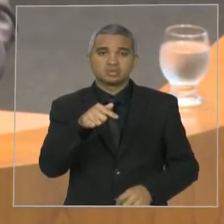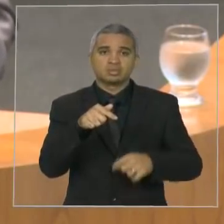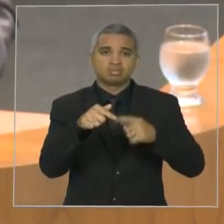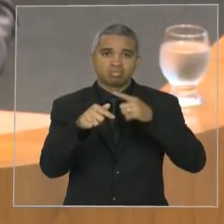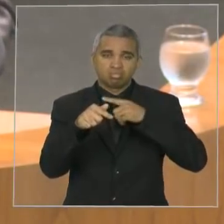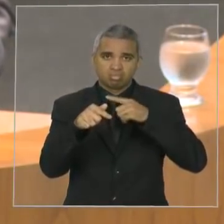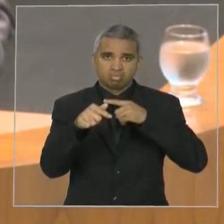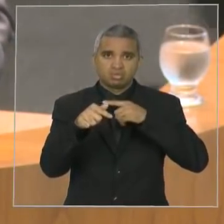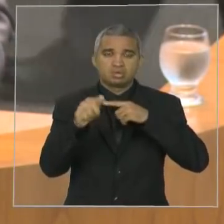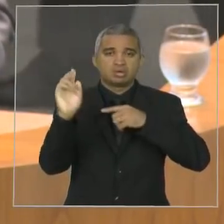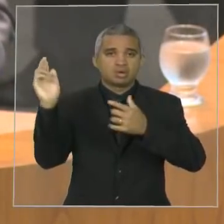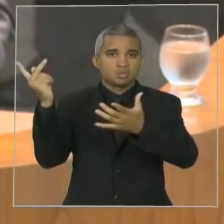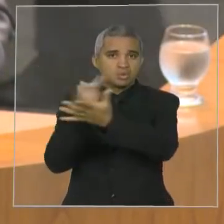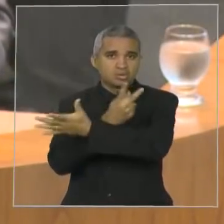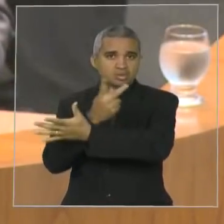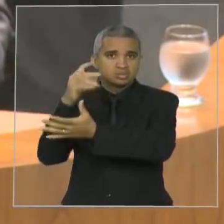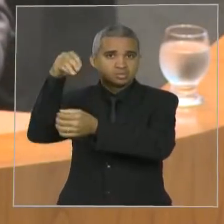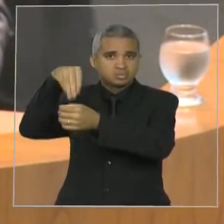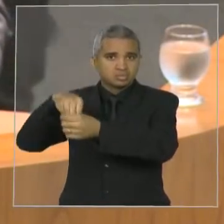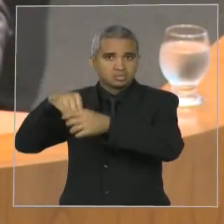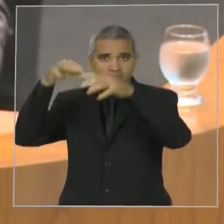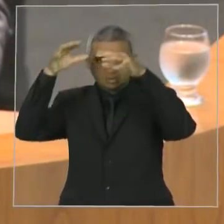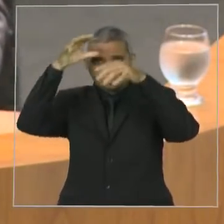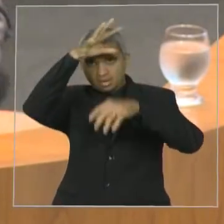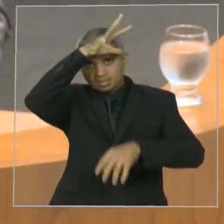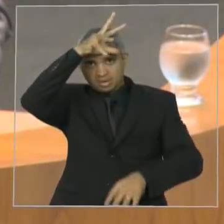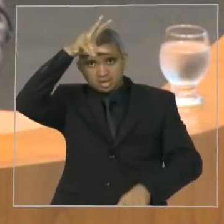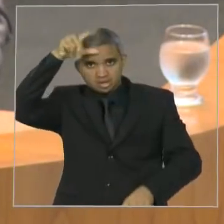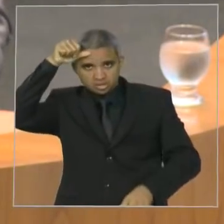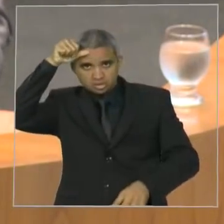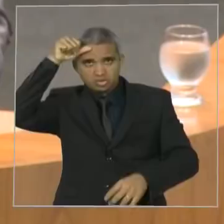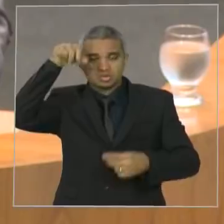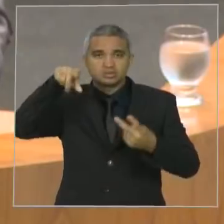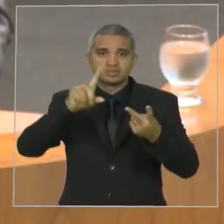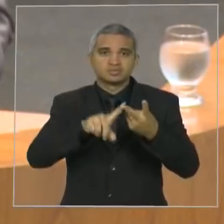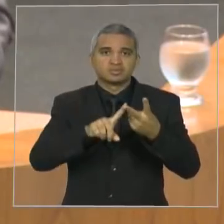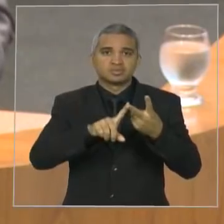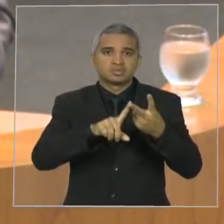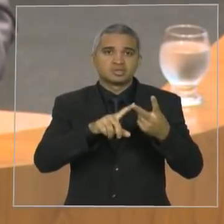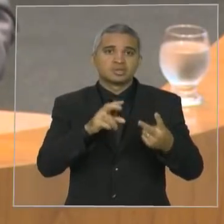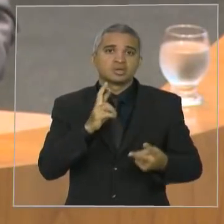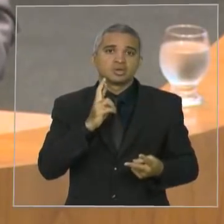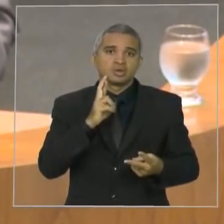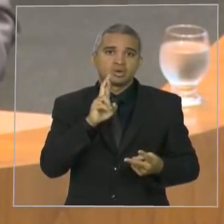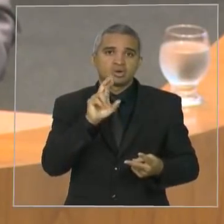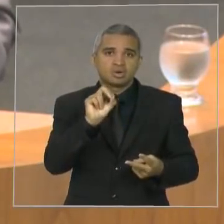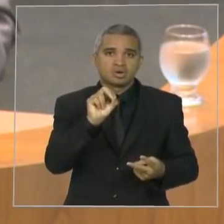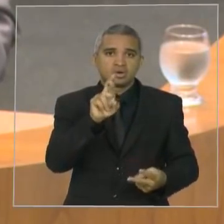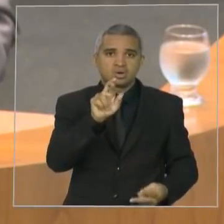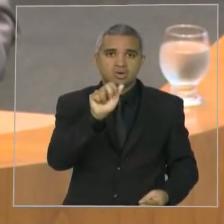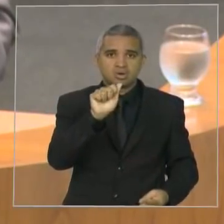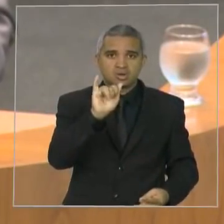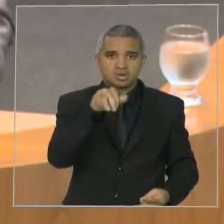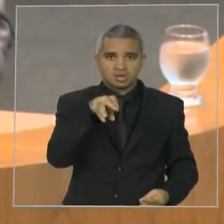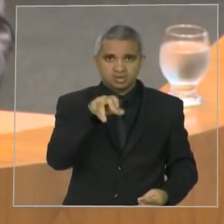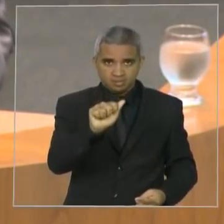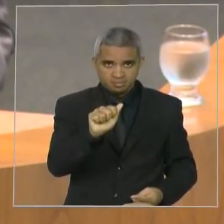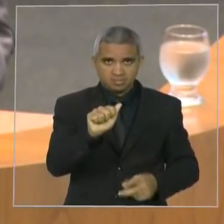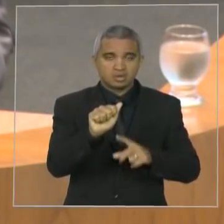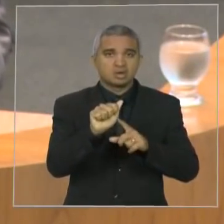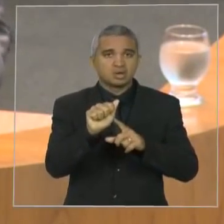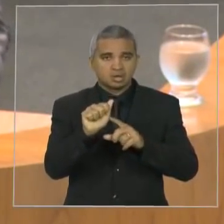estado que mais cresce, o estado pacato, o índice de criminalidade. Então, ele não está entre